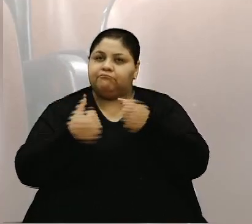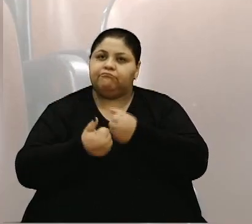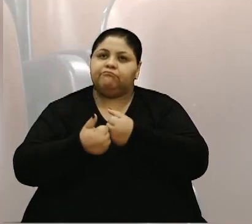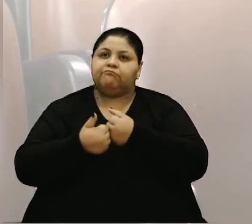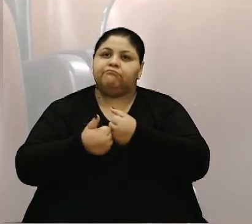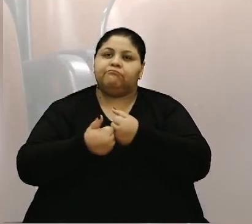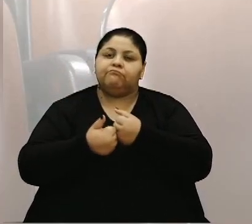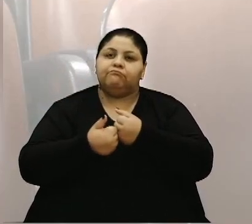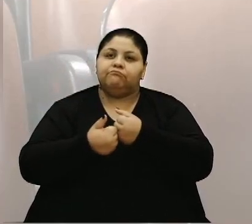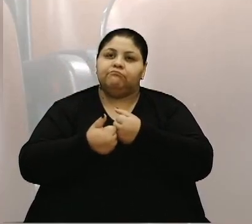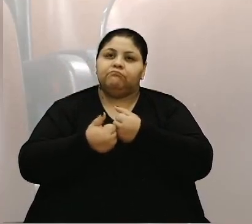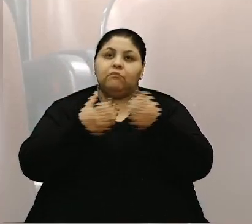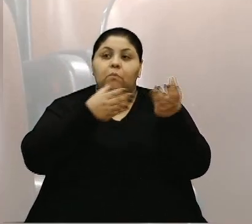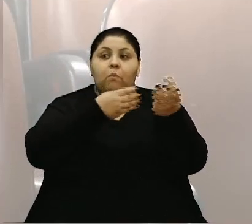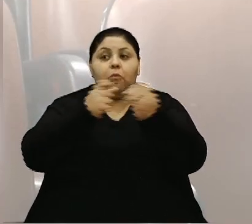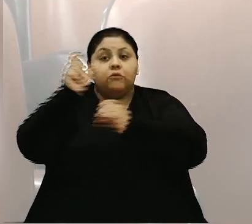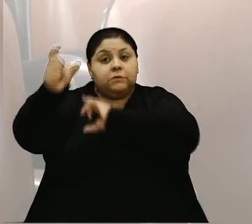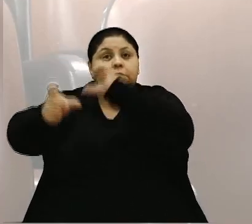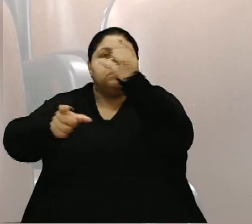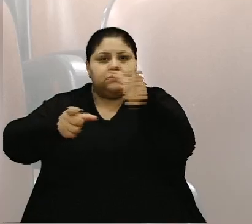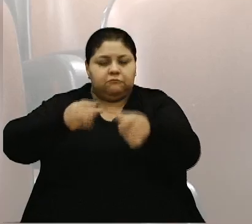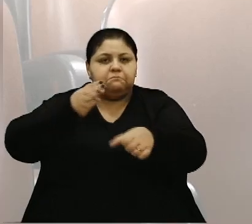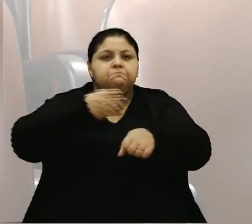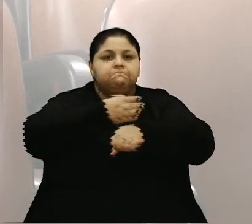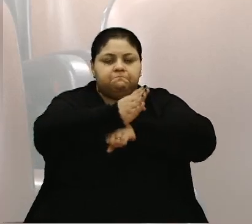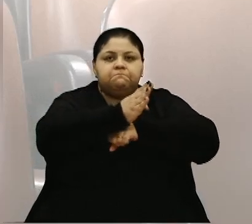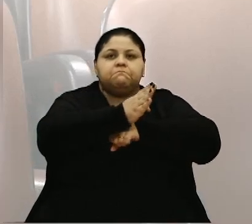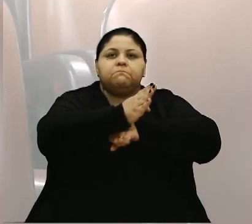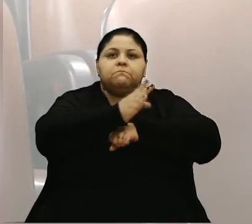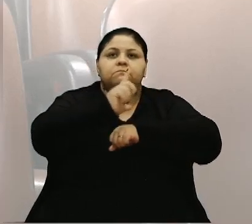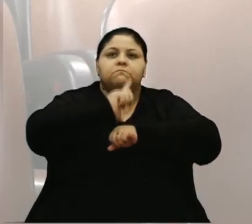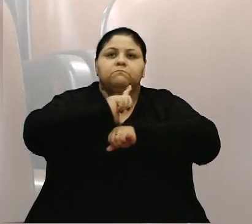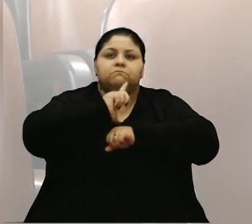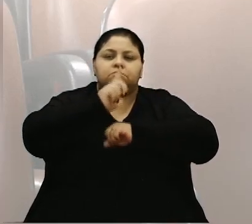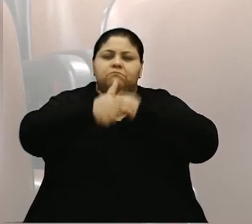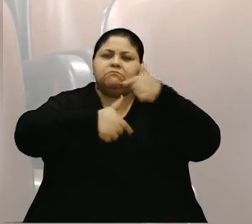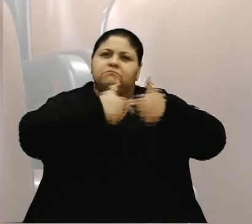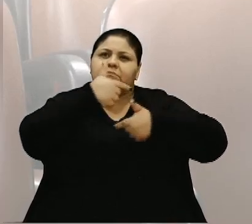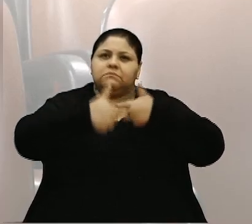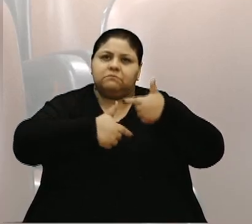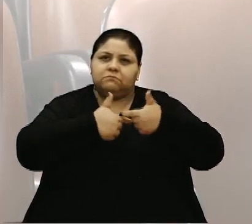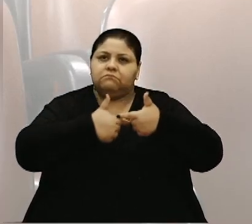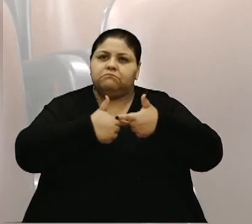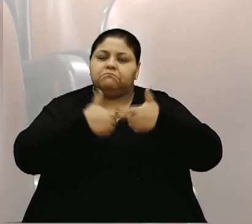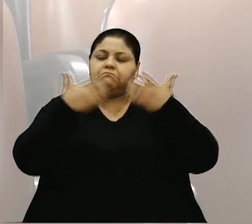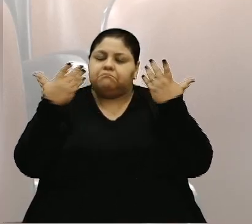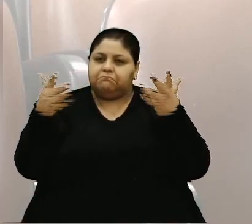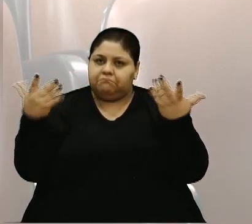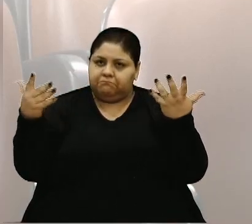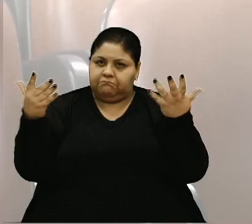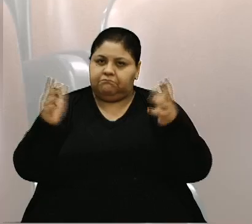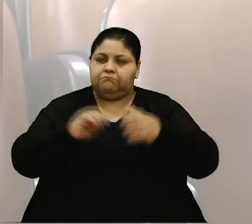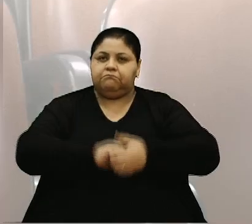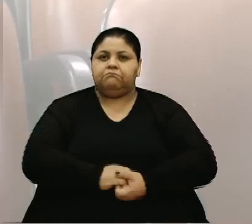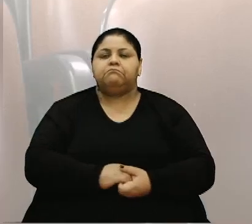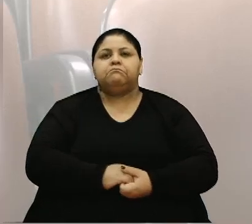uma quantidade grande de pessoas nessa festa, onde nós estivemos atuando. Então o voto de congratulação vai